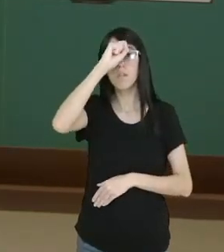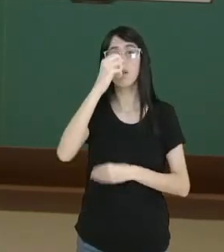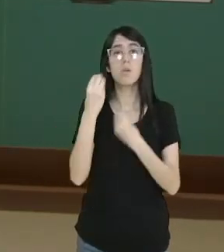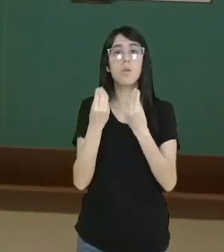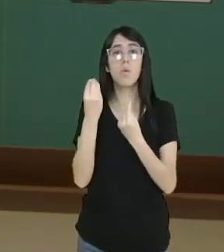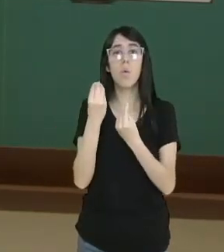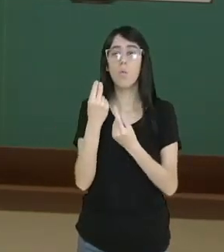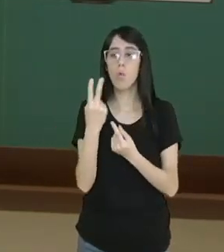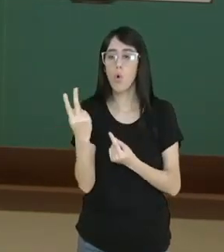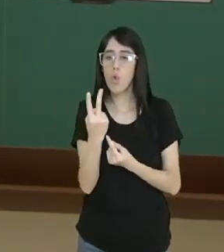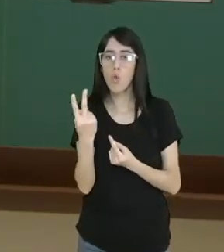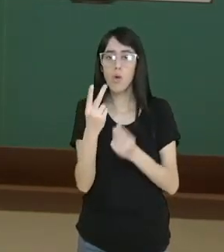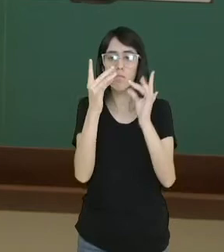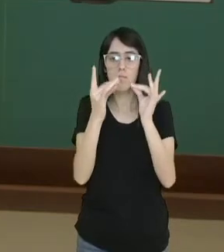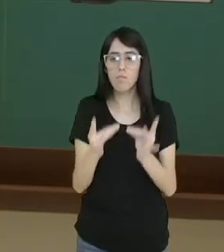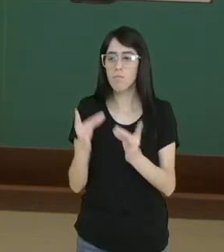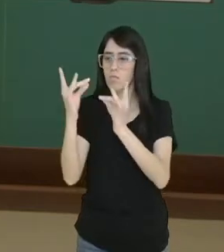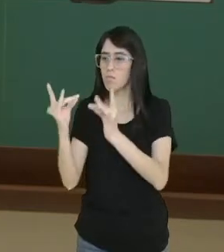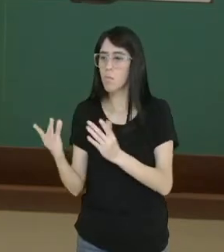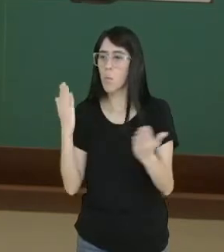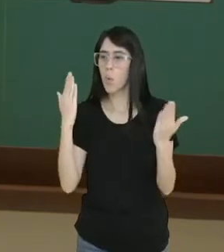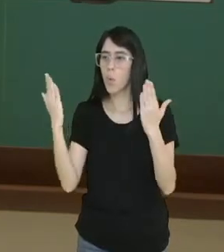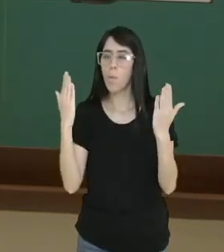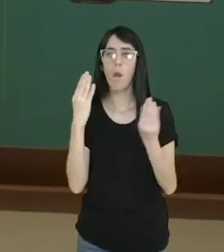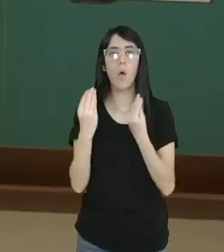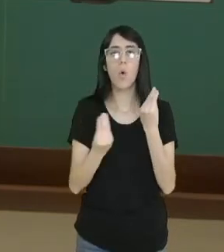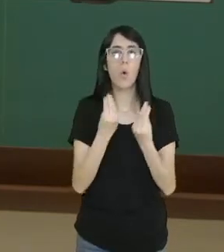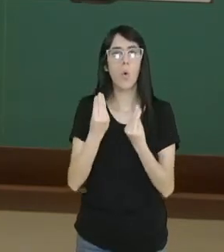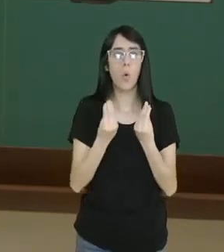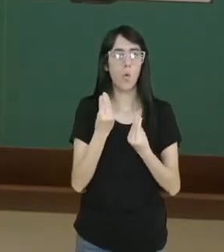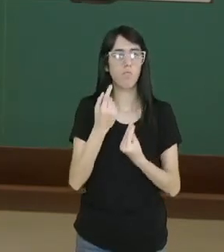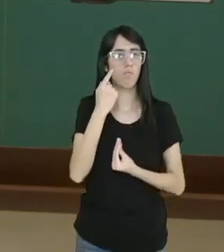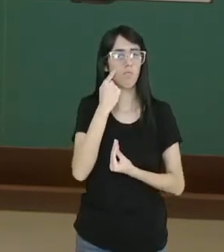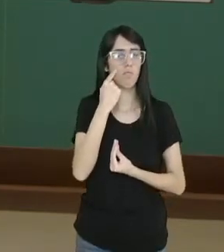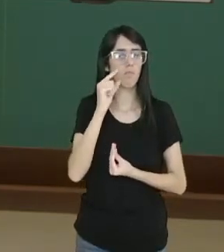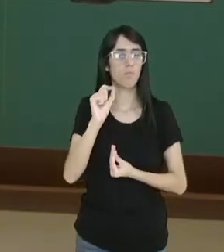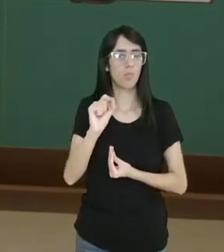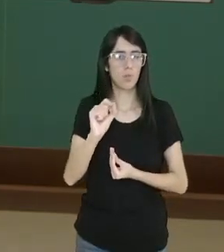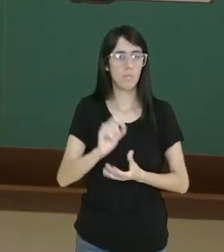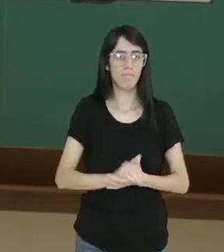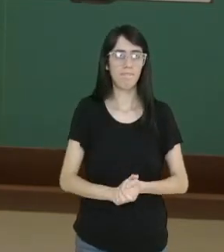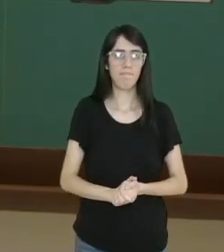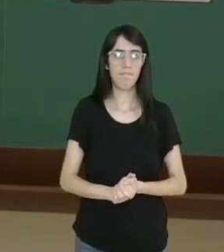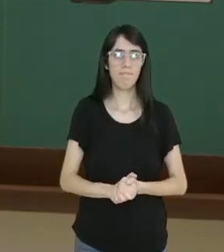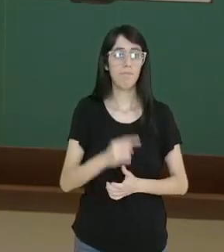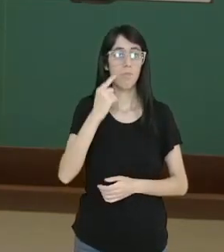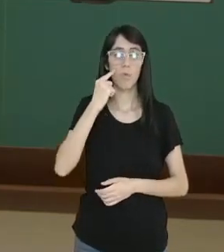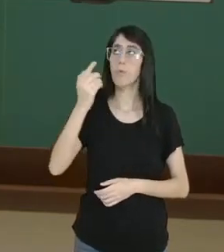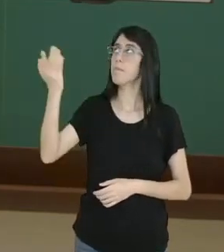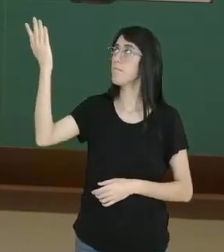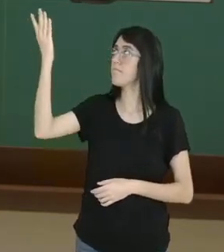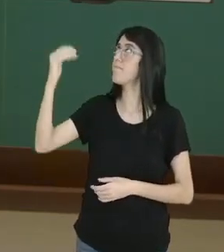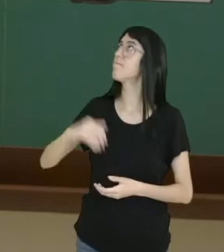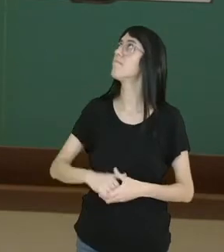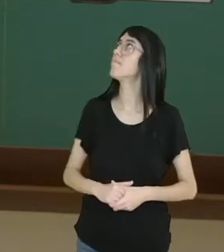dois aqui, ó. Cortando ele, vamos comparar esses dois e ver no que nós chegamos. Então, vamos lá.